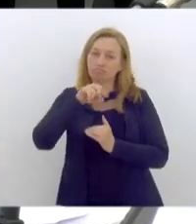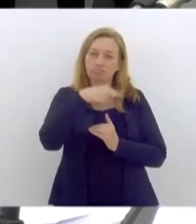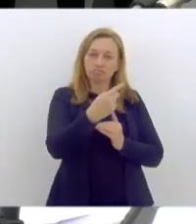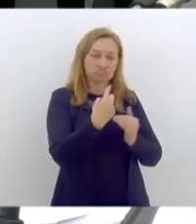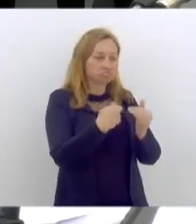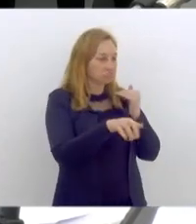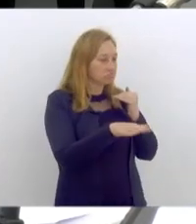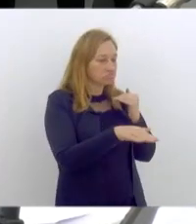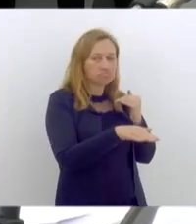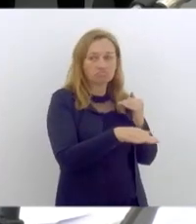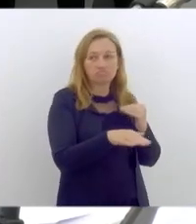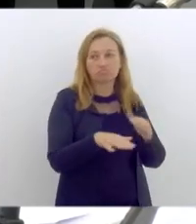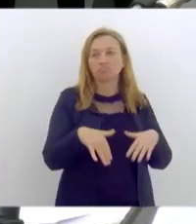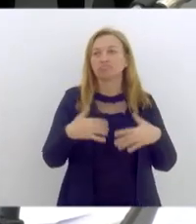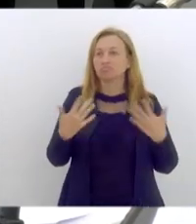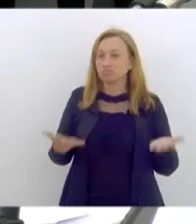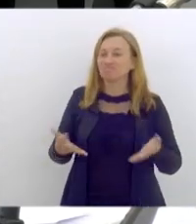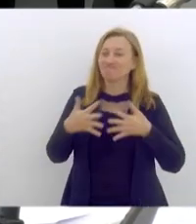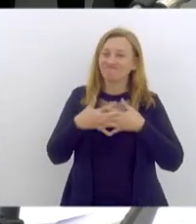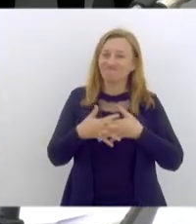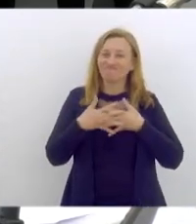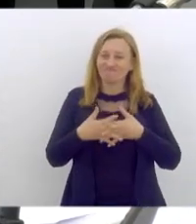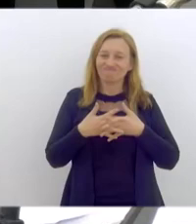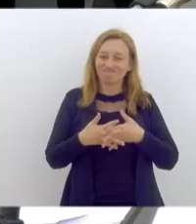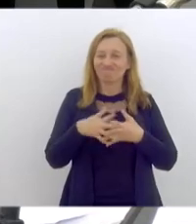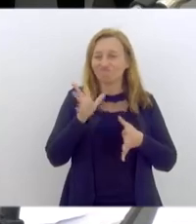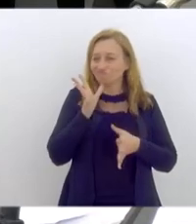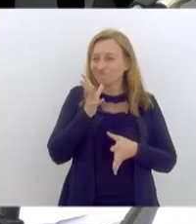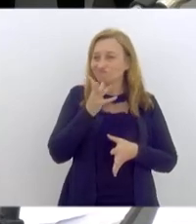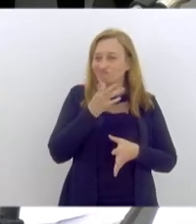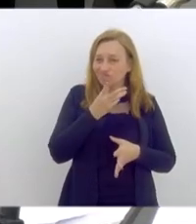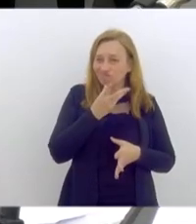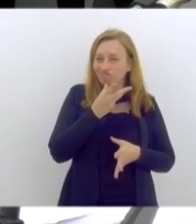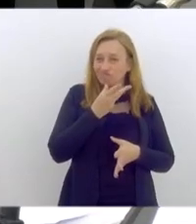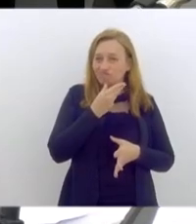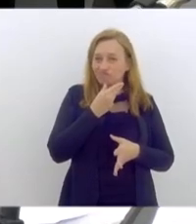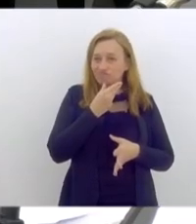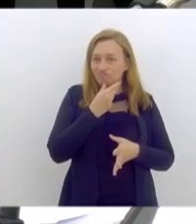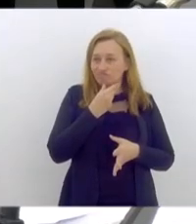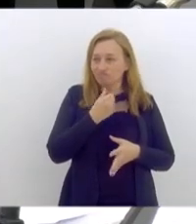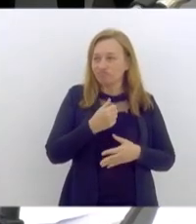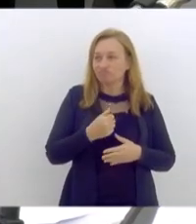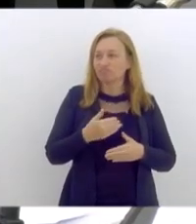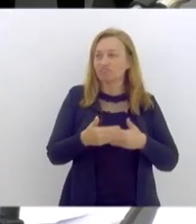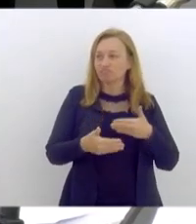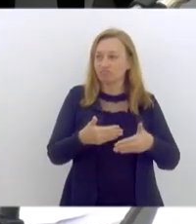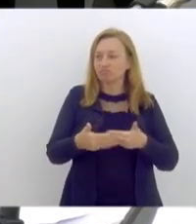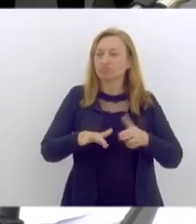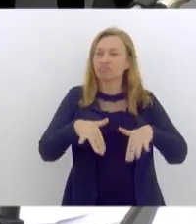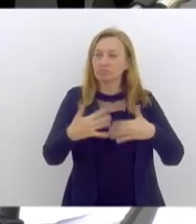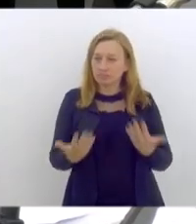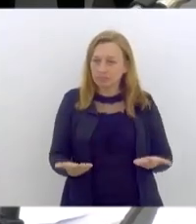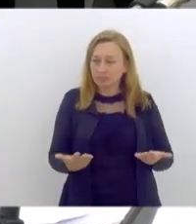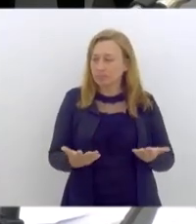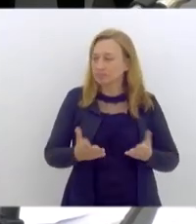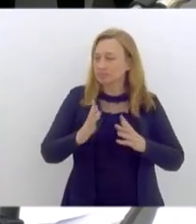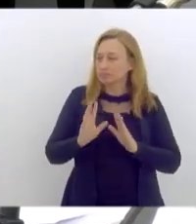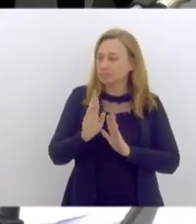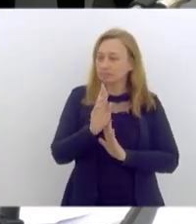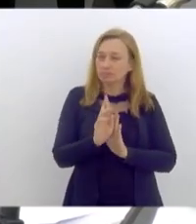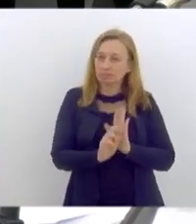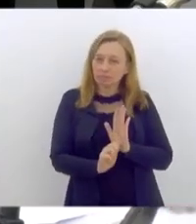Talvez isso é demore a tramitação do processo então a redação